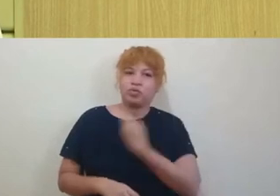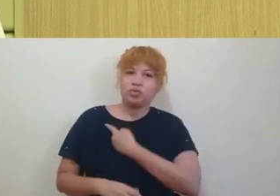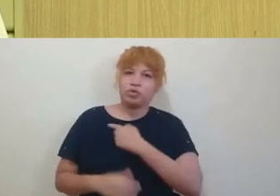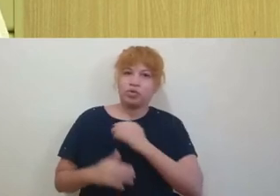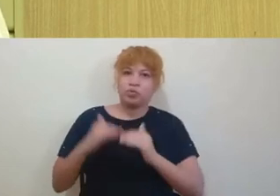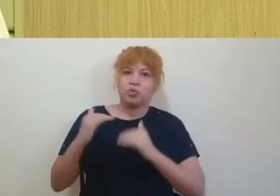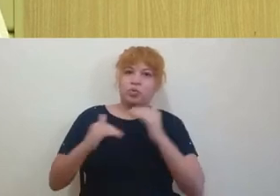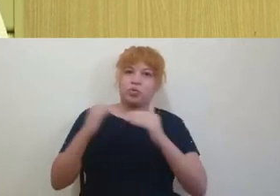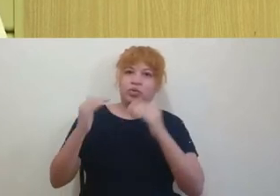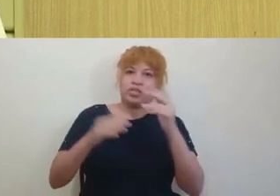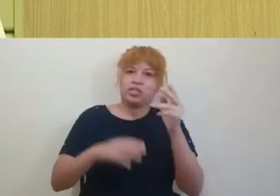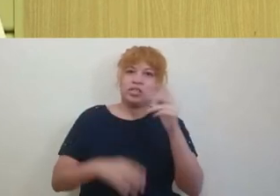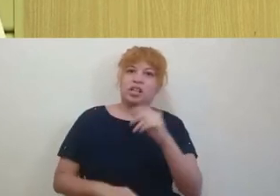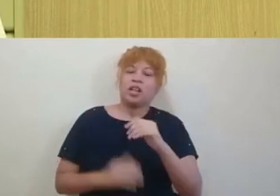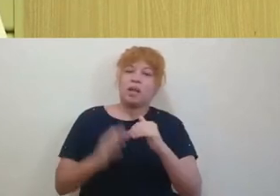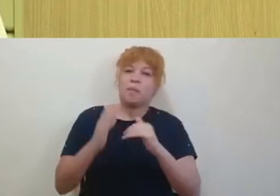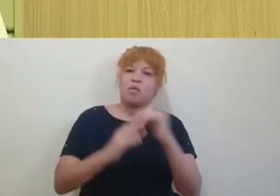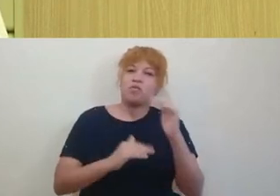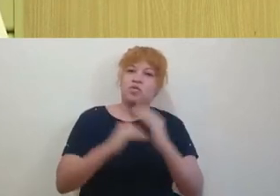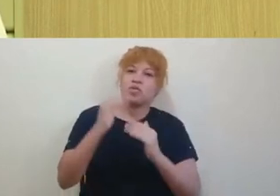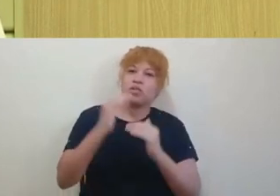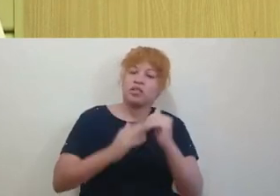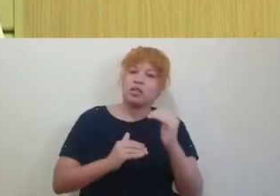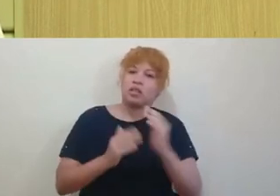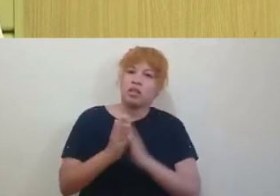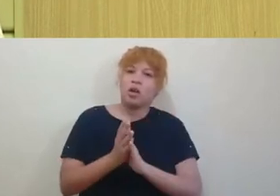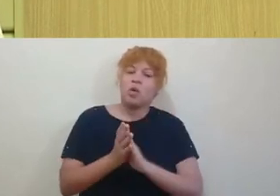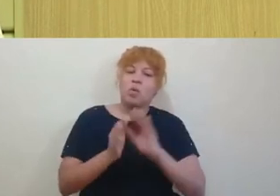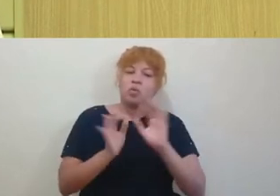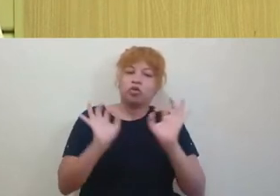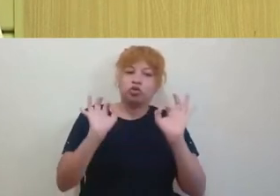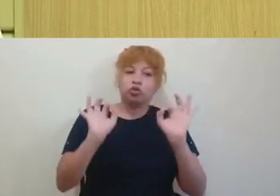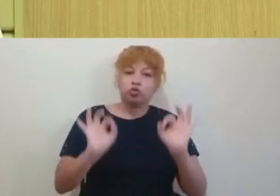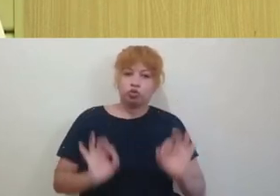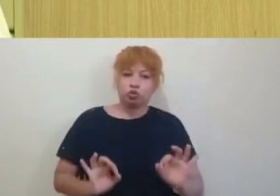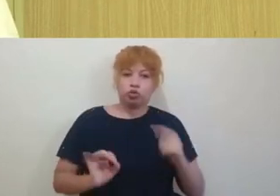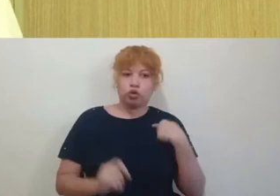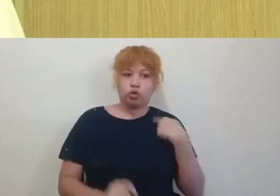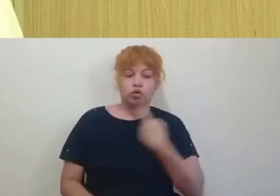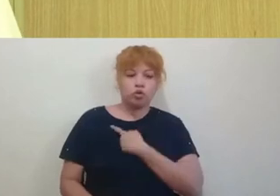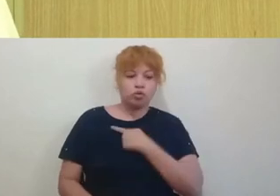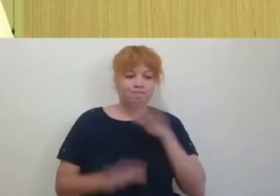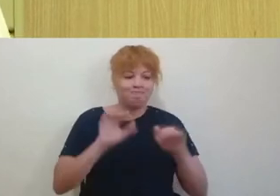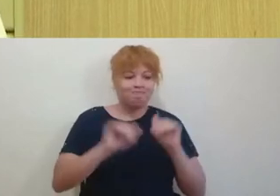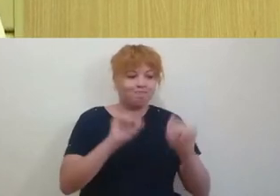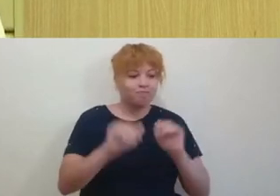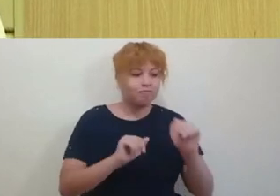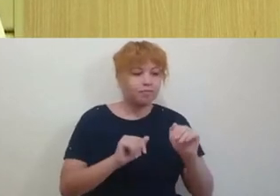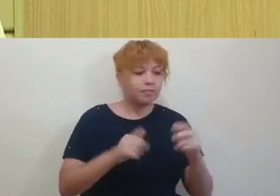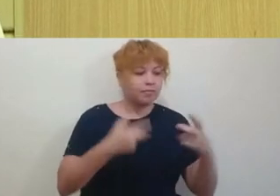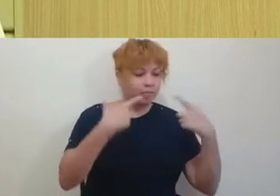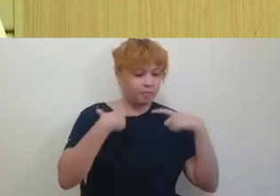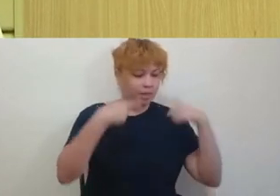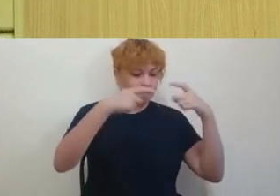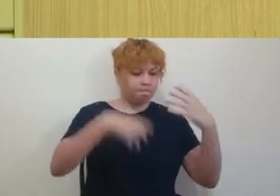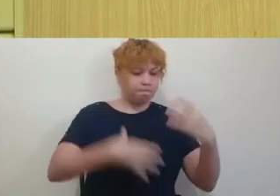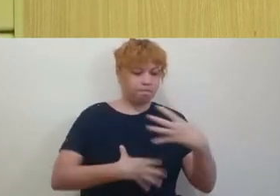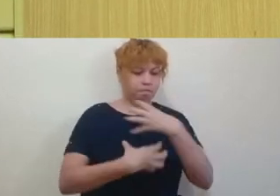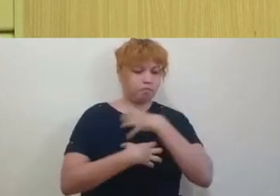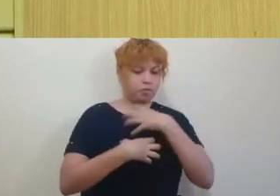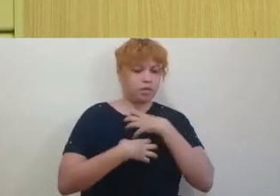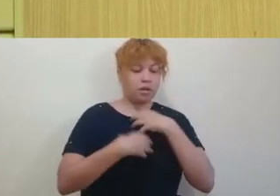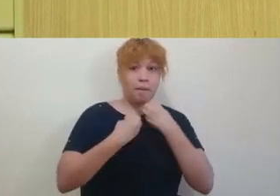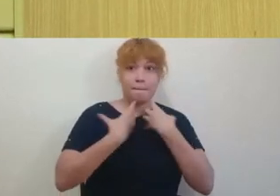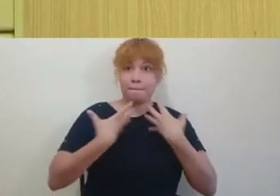Busquem a sua realização profissional, mas não esqueçam que o seu trabalho, a sua